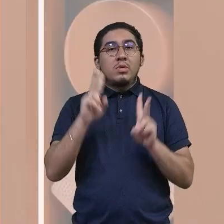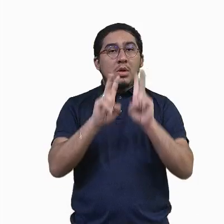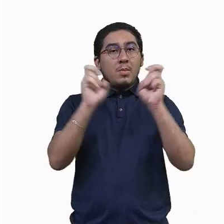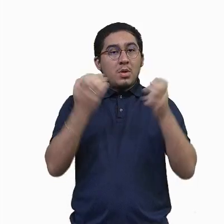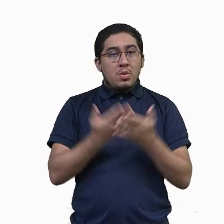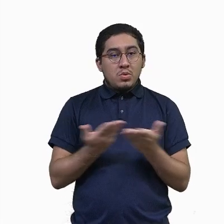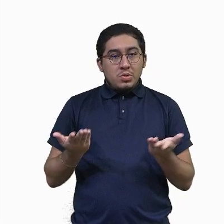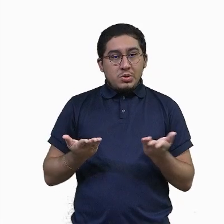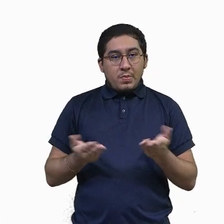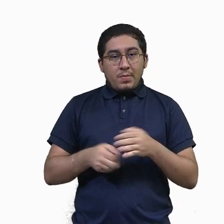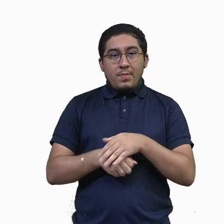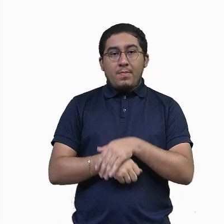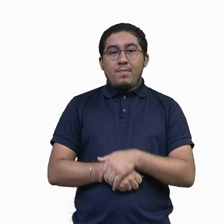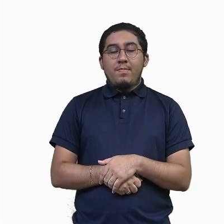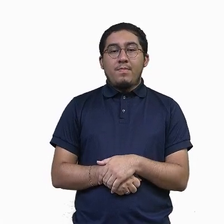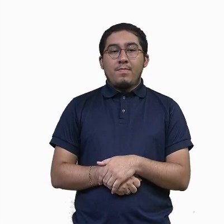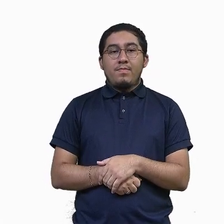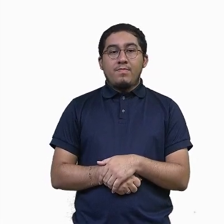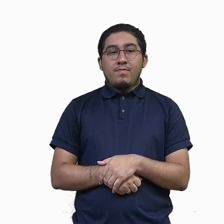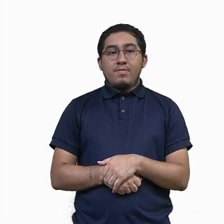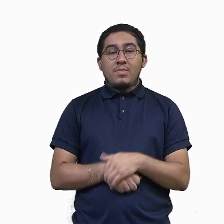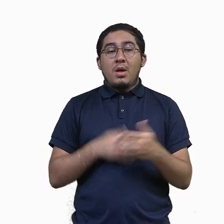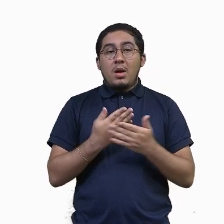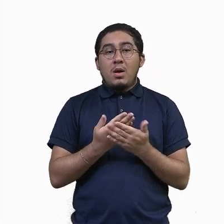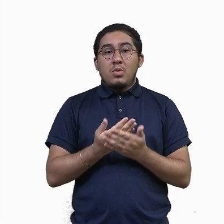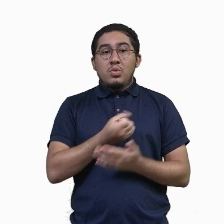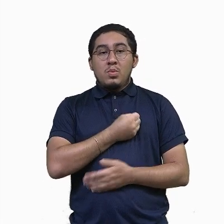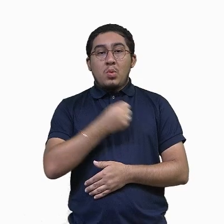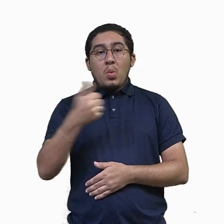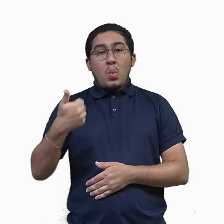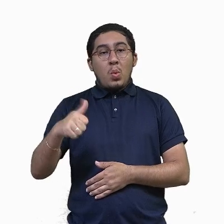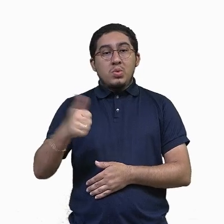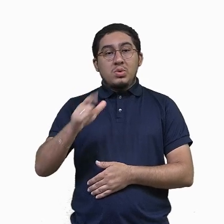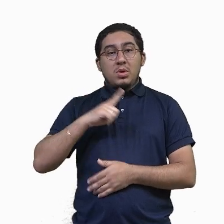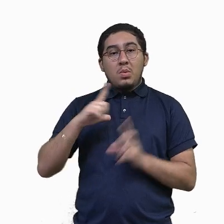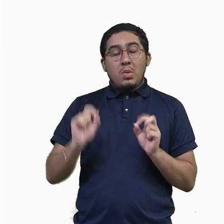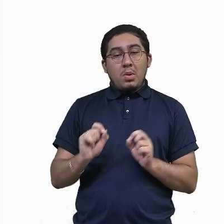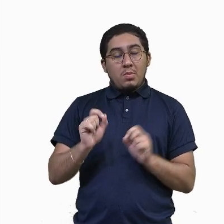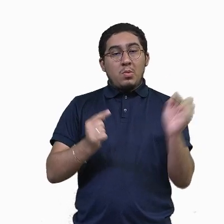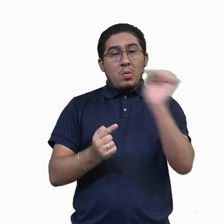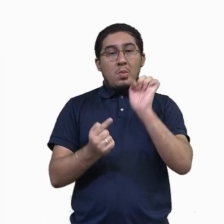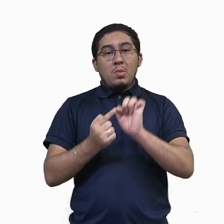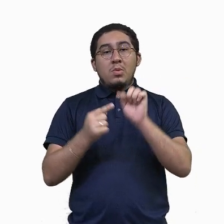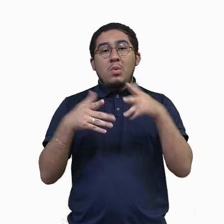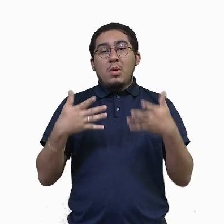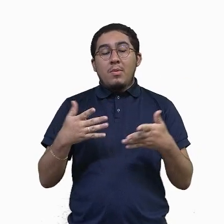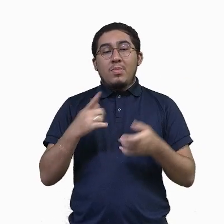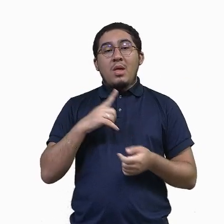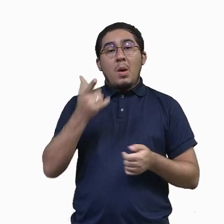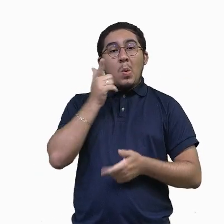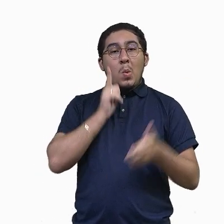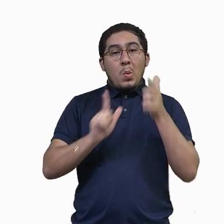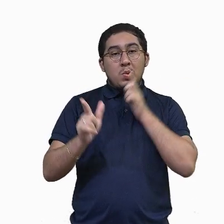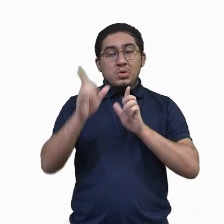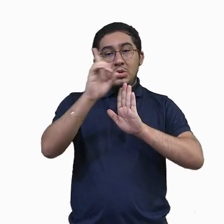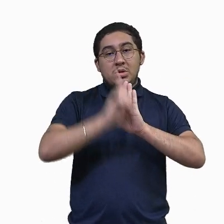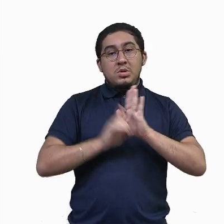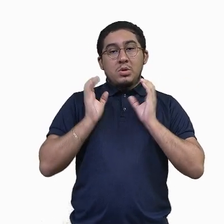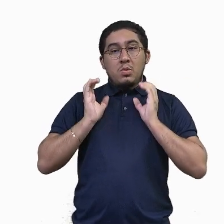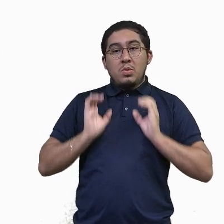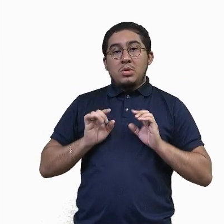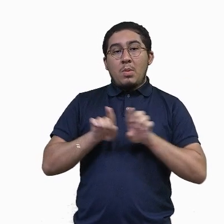conhecimento. Na nossa aula de número 11, nós temos como objeto de conhecimento a conquista dos direitos civis